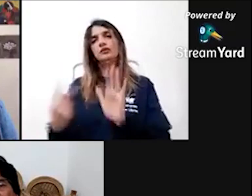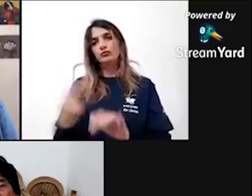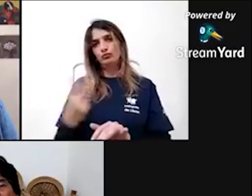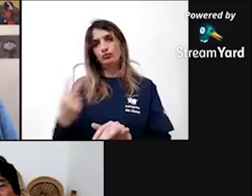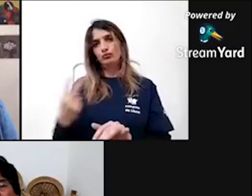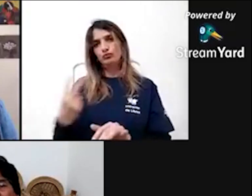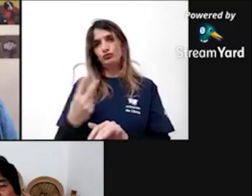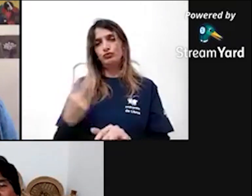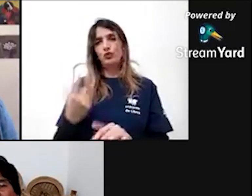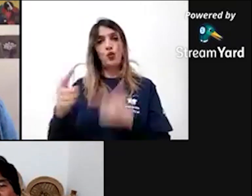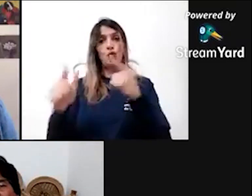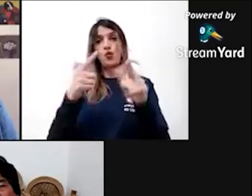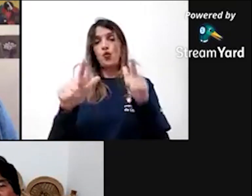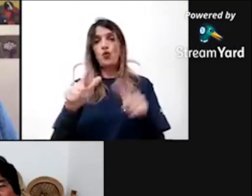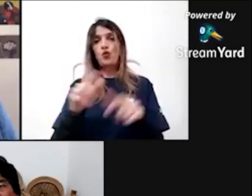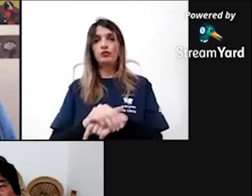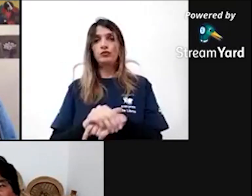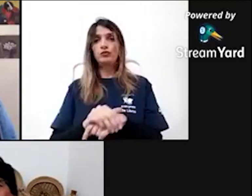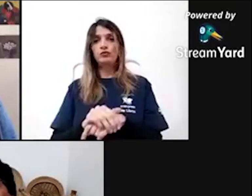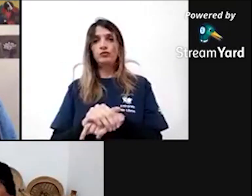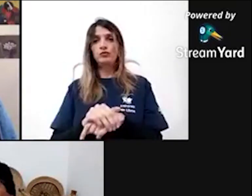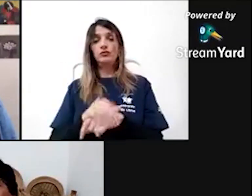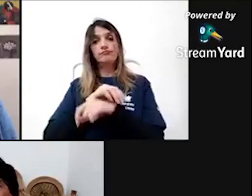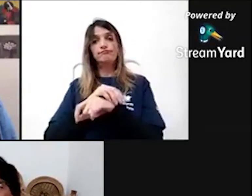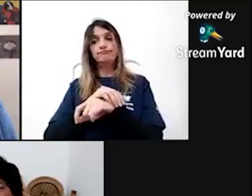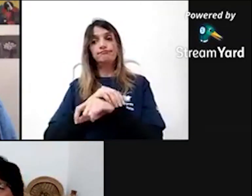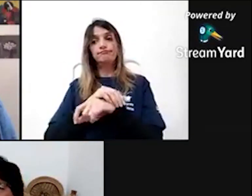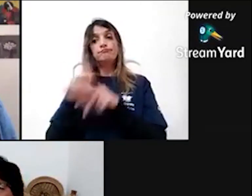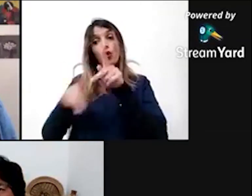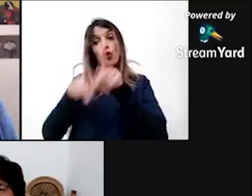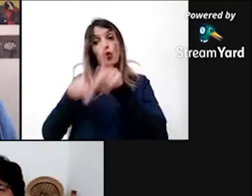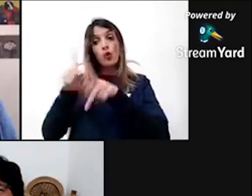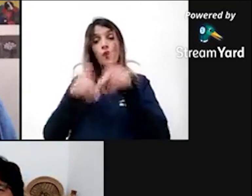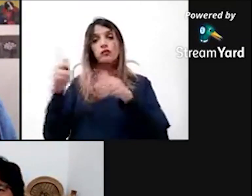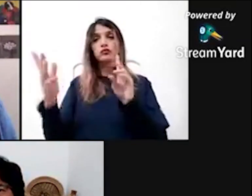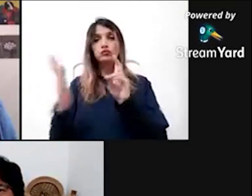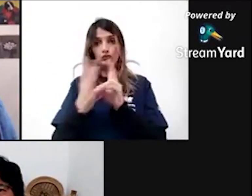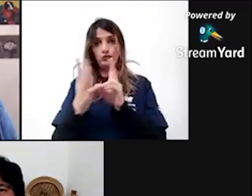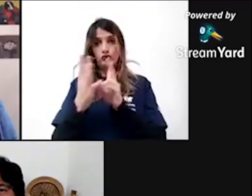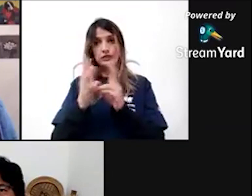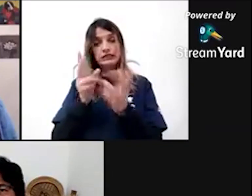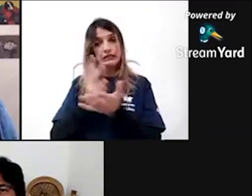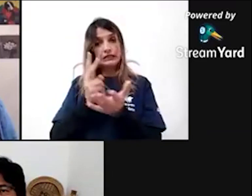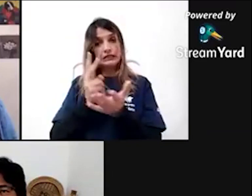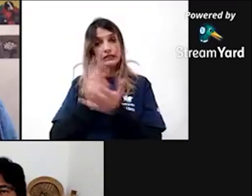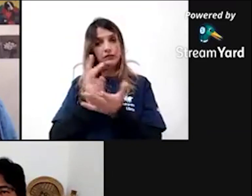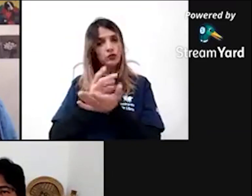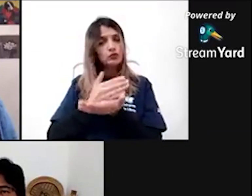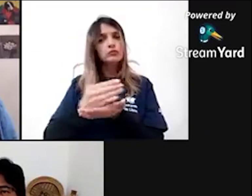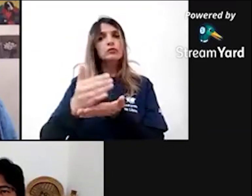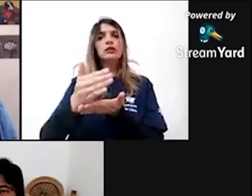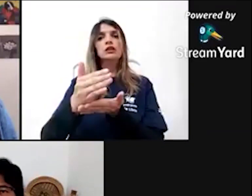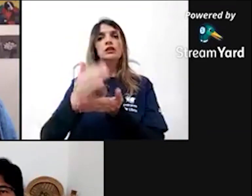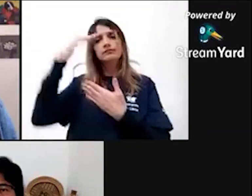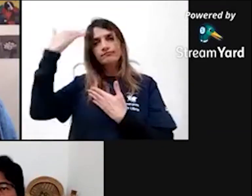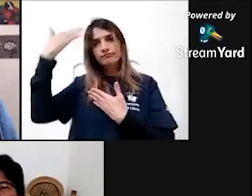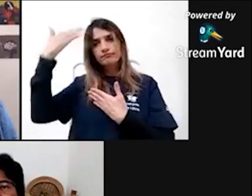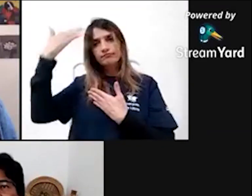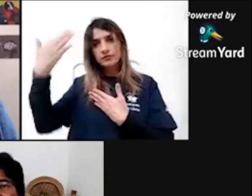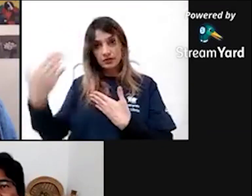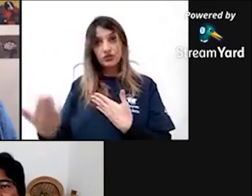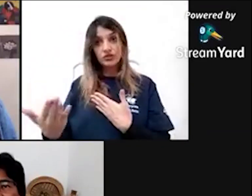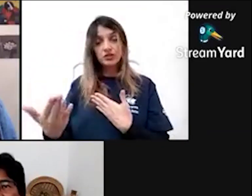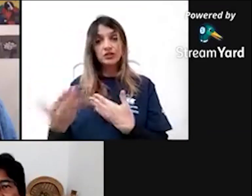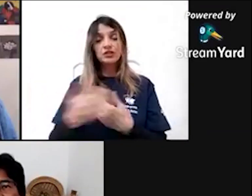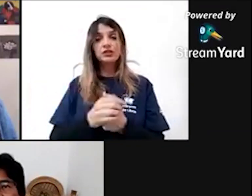outros tantos parentes indígenas. Sempre que a gente começa algo, a gente ritualiza um pouco, não é?